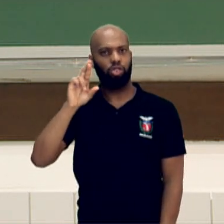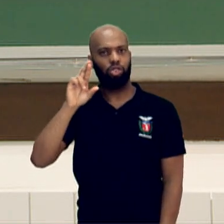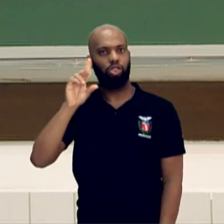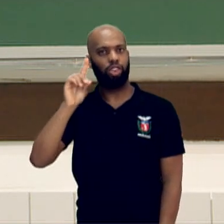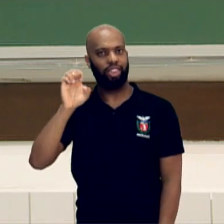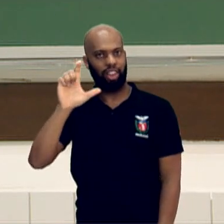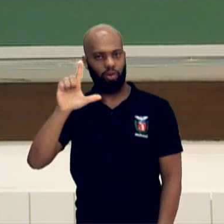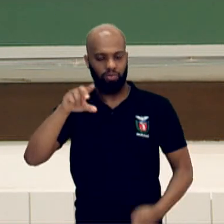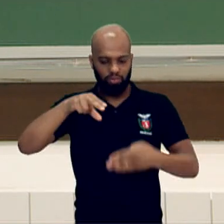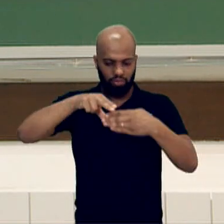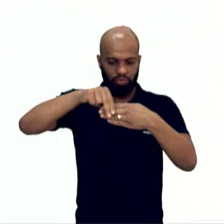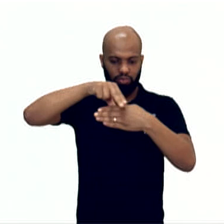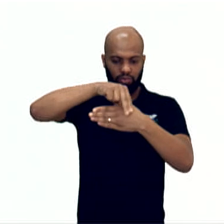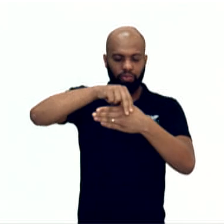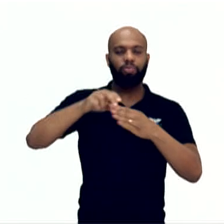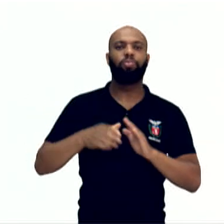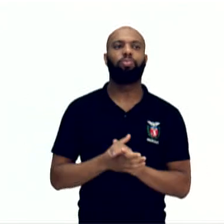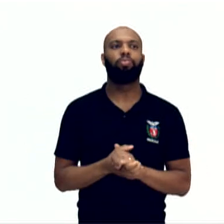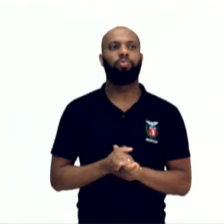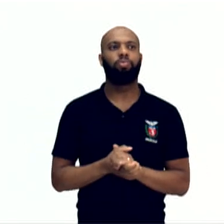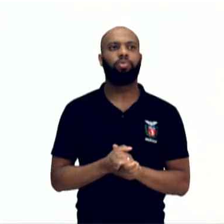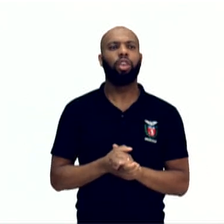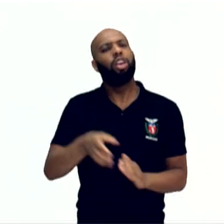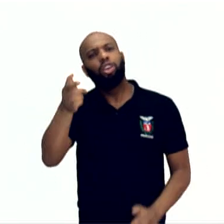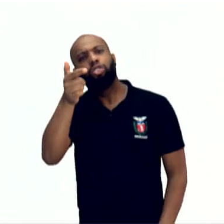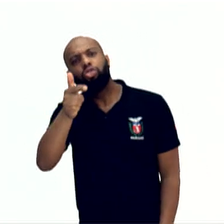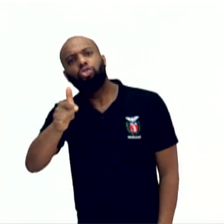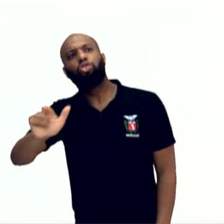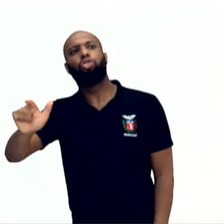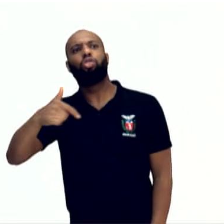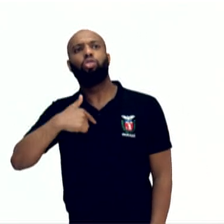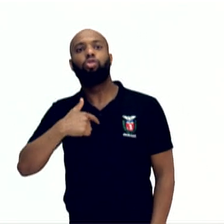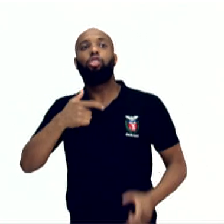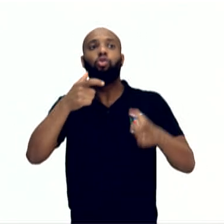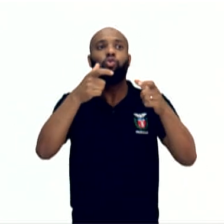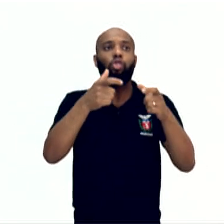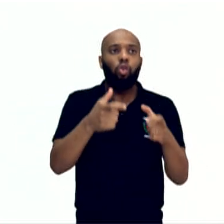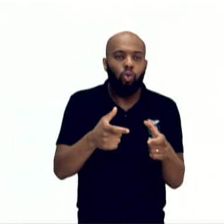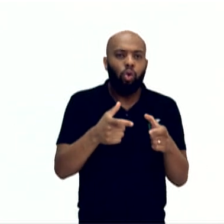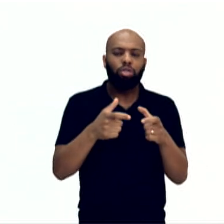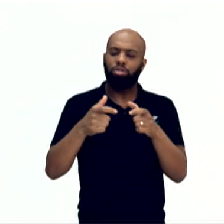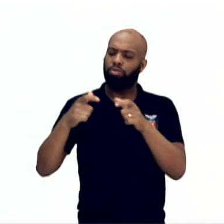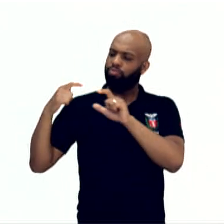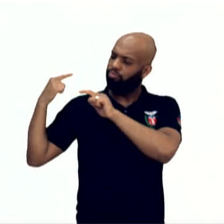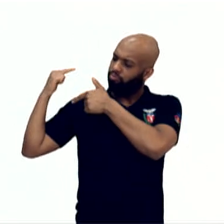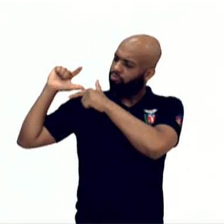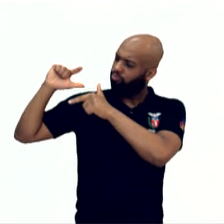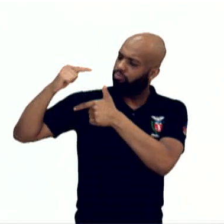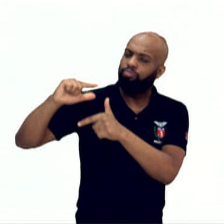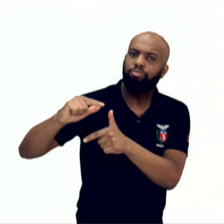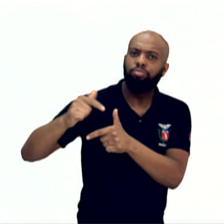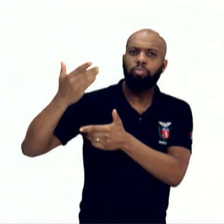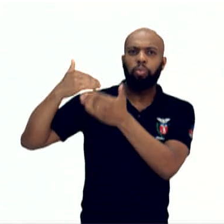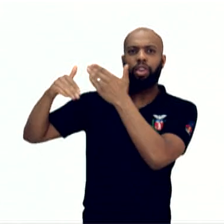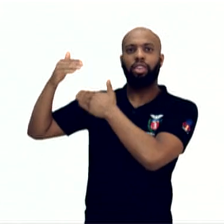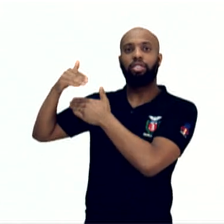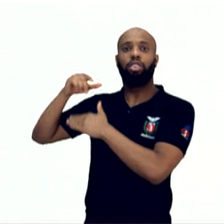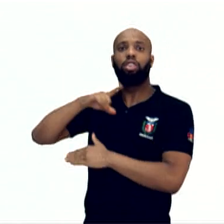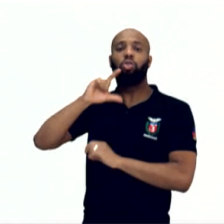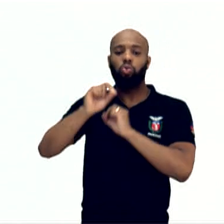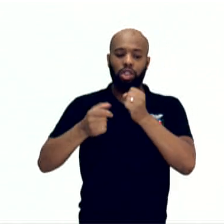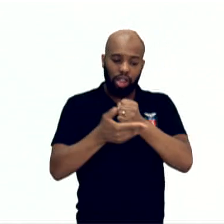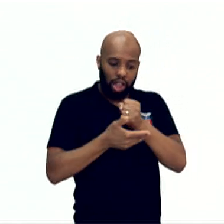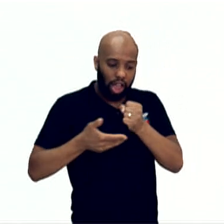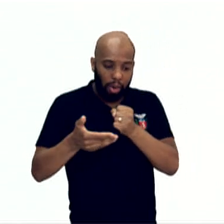bem pequenininho. Mais uma vez vou à fonte das antigas tradições que formam a base